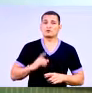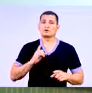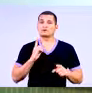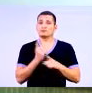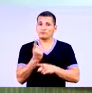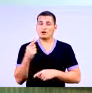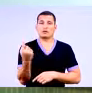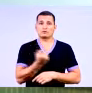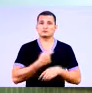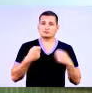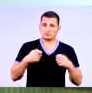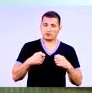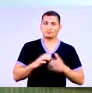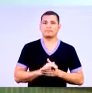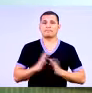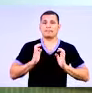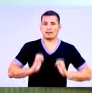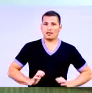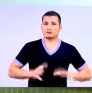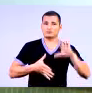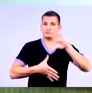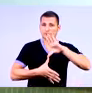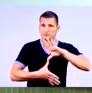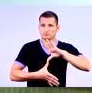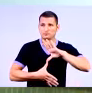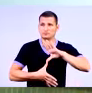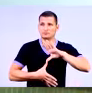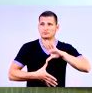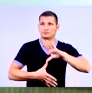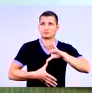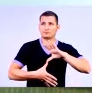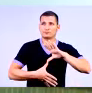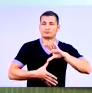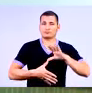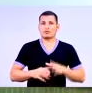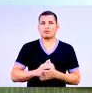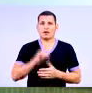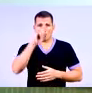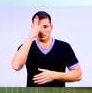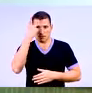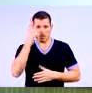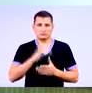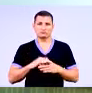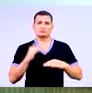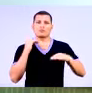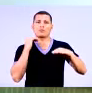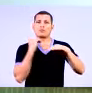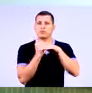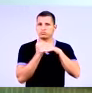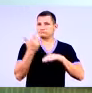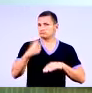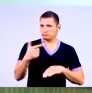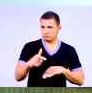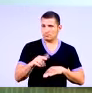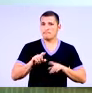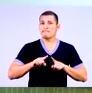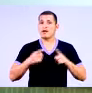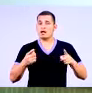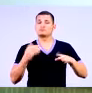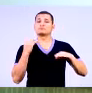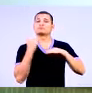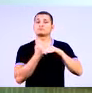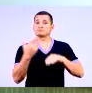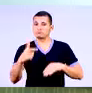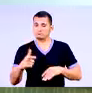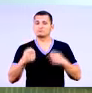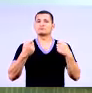Na ética latino-americana, a ideia da desigualdade social, mas uma desigualdade que precisa ser